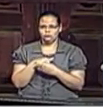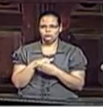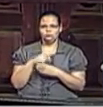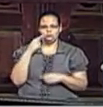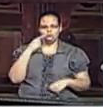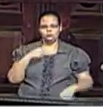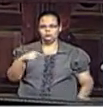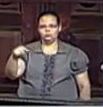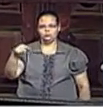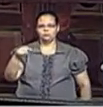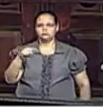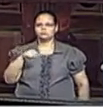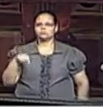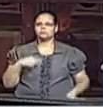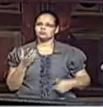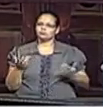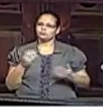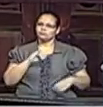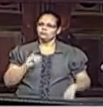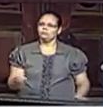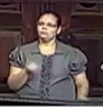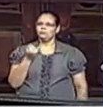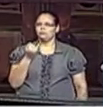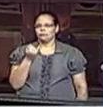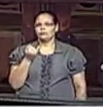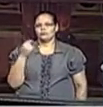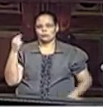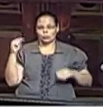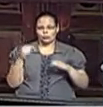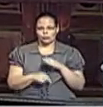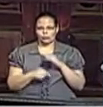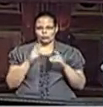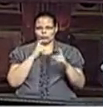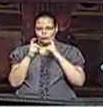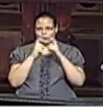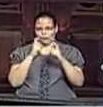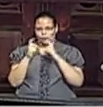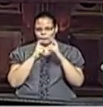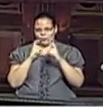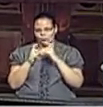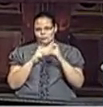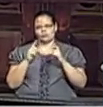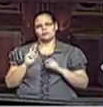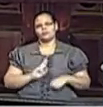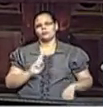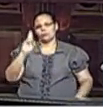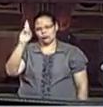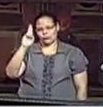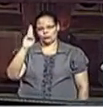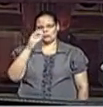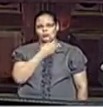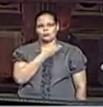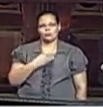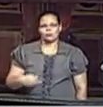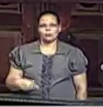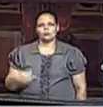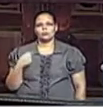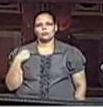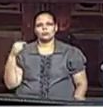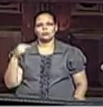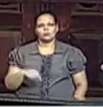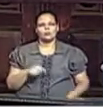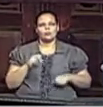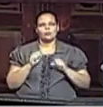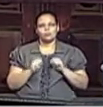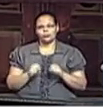essa semana, vamos aproveitar para aprofundar o debate, para trazer os representantes do Executivo aqui e a gente